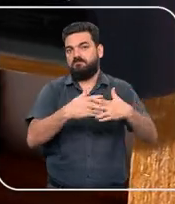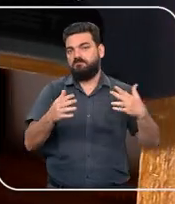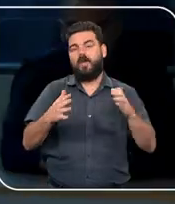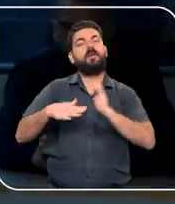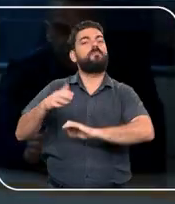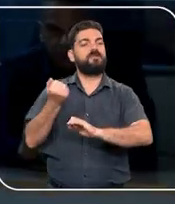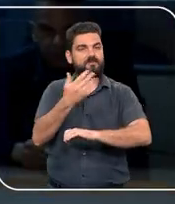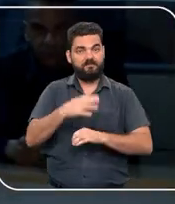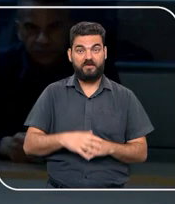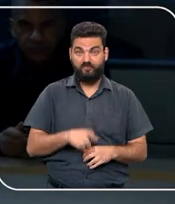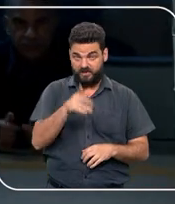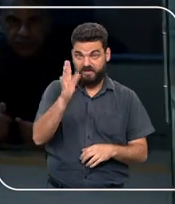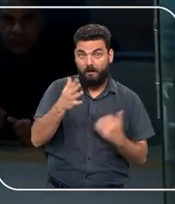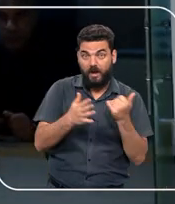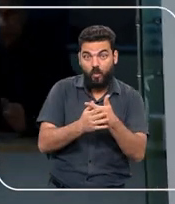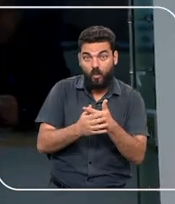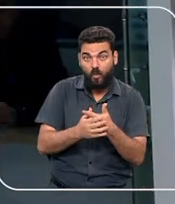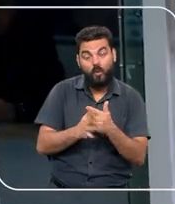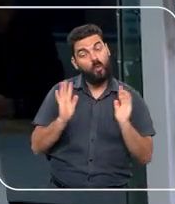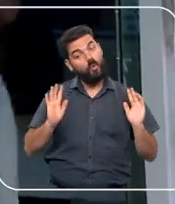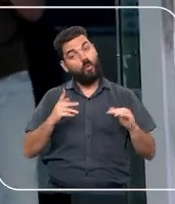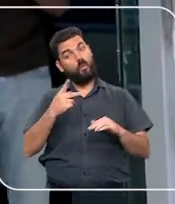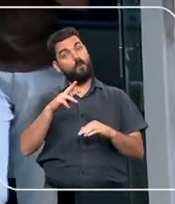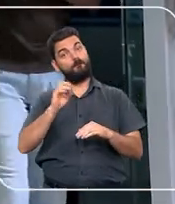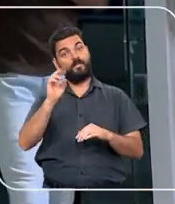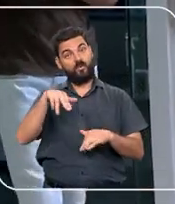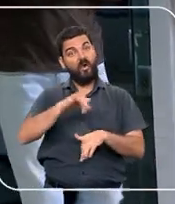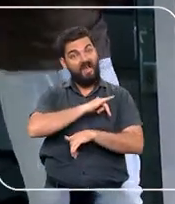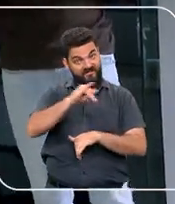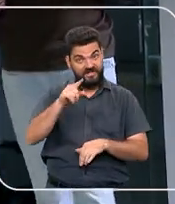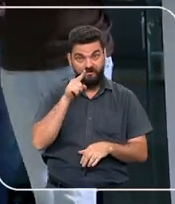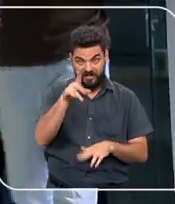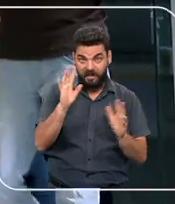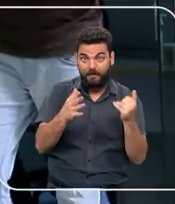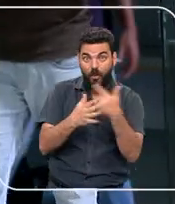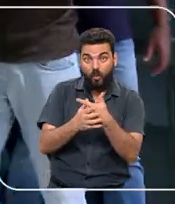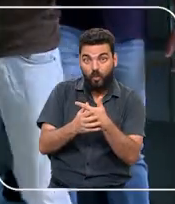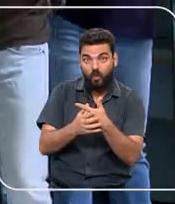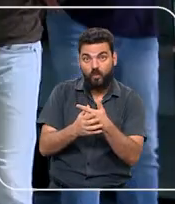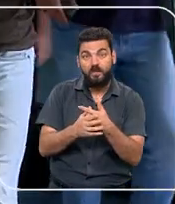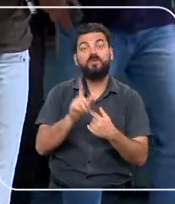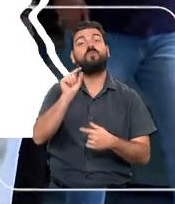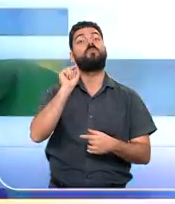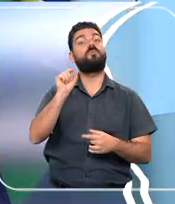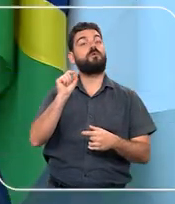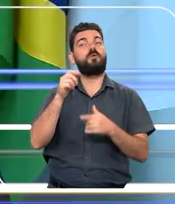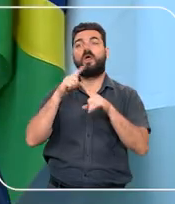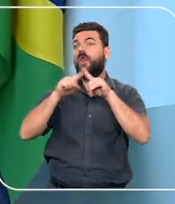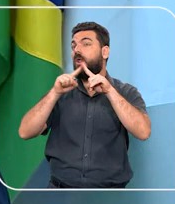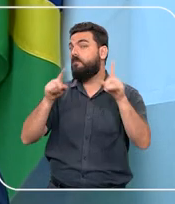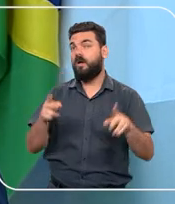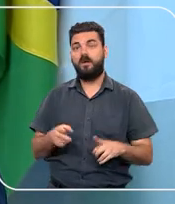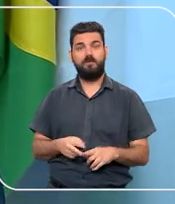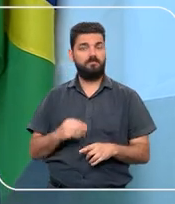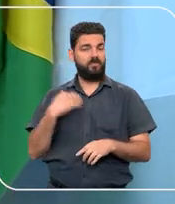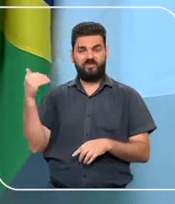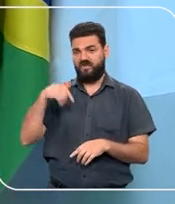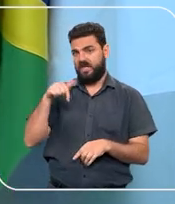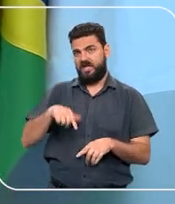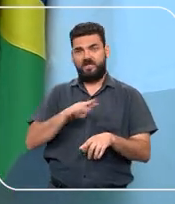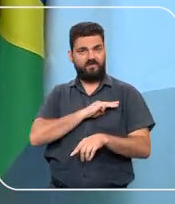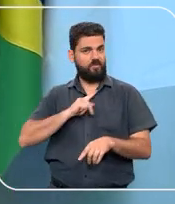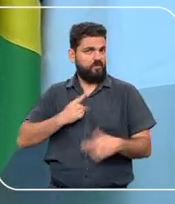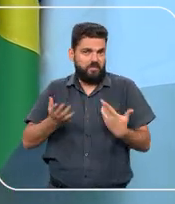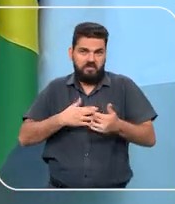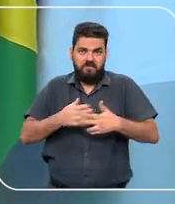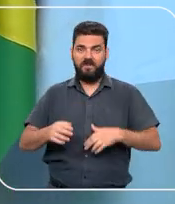maior para quem já pagou por esse serviço o diretor do Procom explica o que pode ser feito pode ser pela internet ou vir